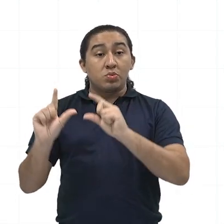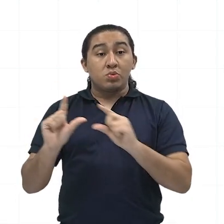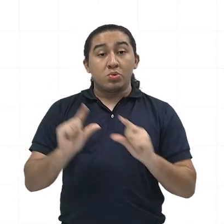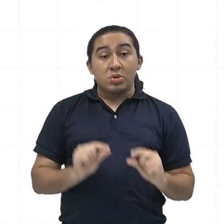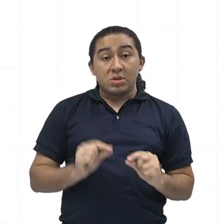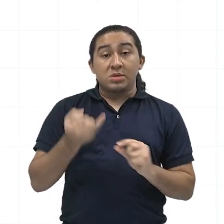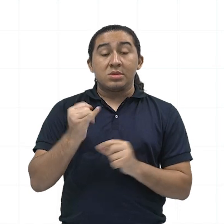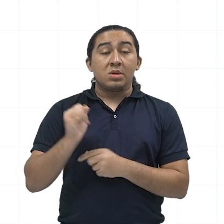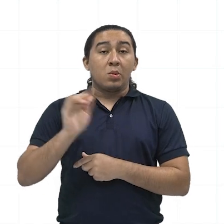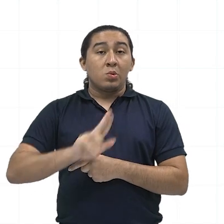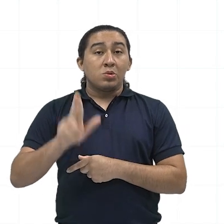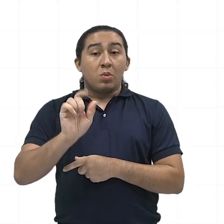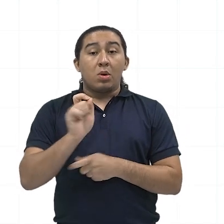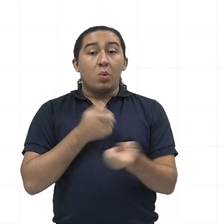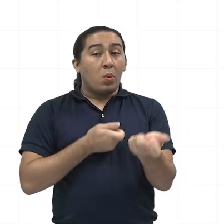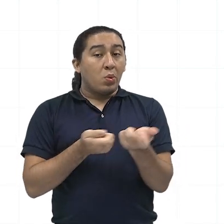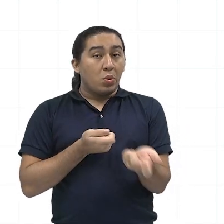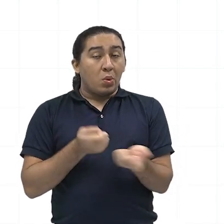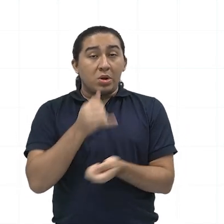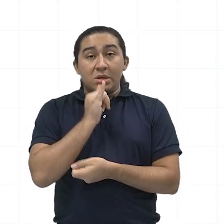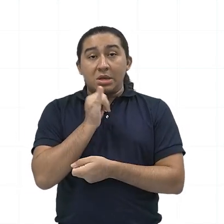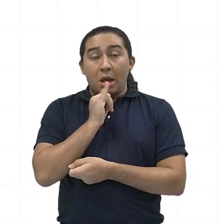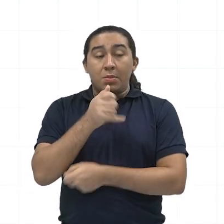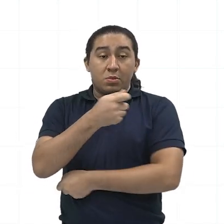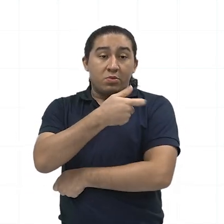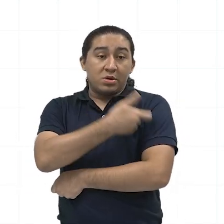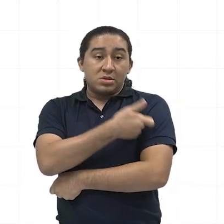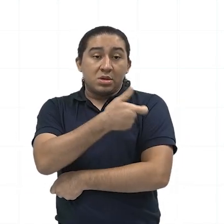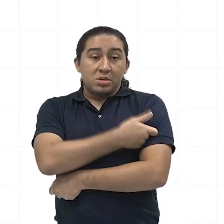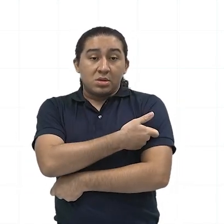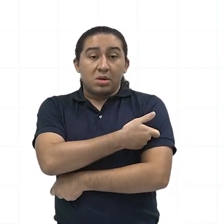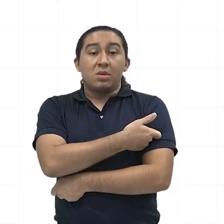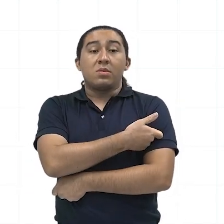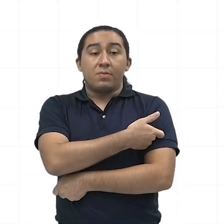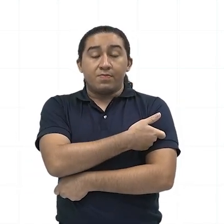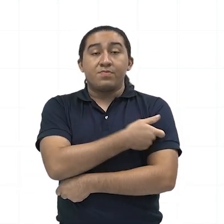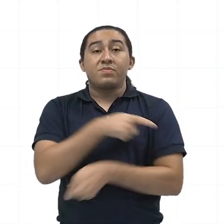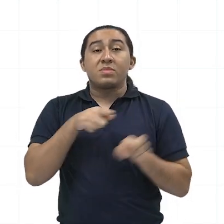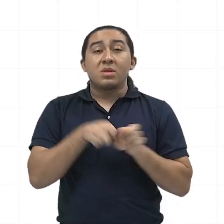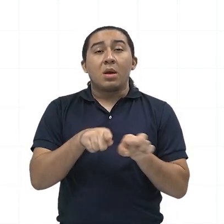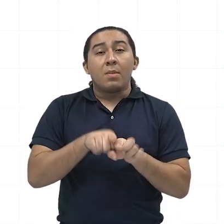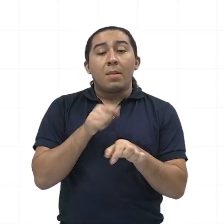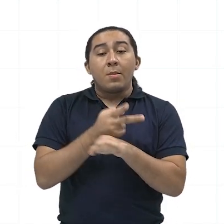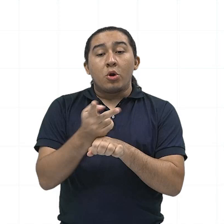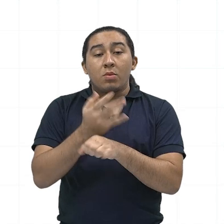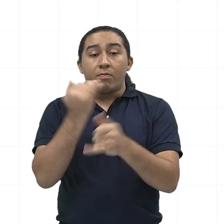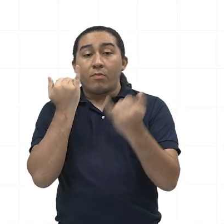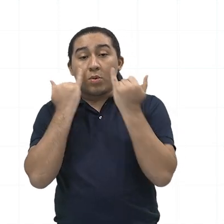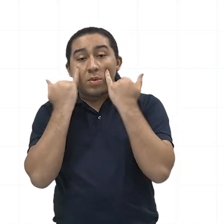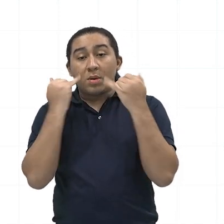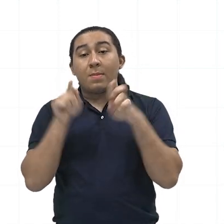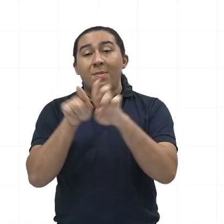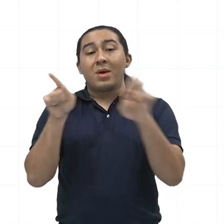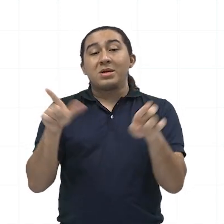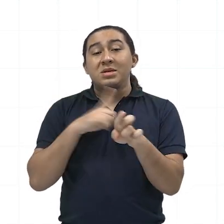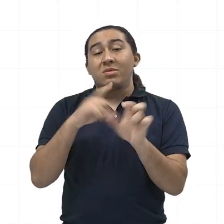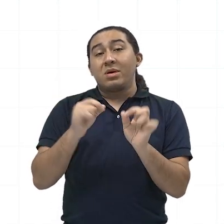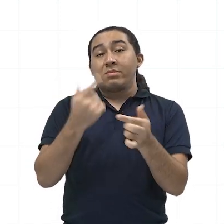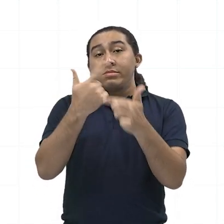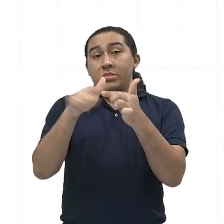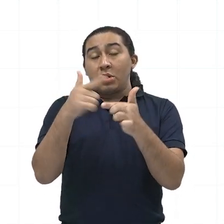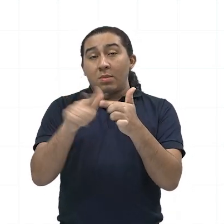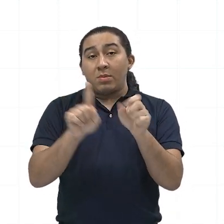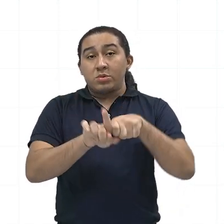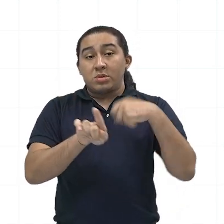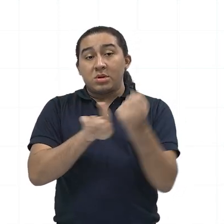com a adoção de mecanismos de controle, como vacinação e rastreio, mas que esbarram nas